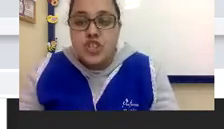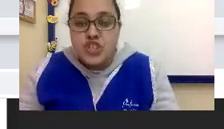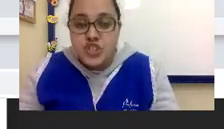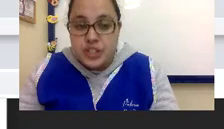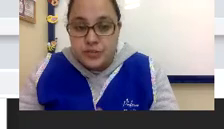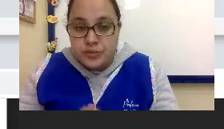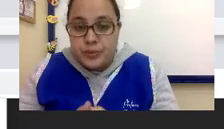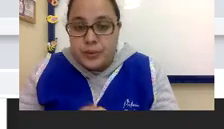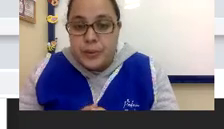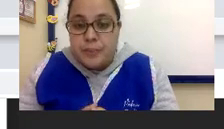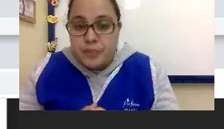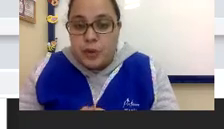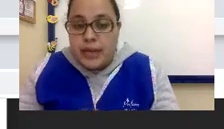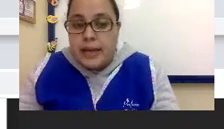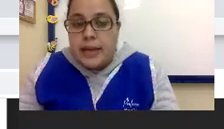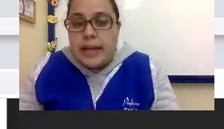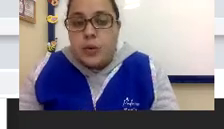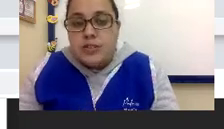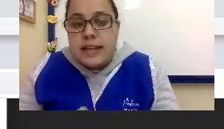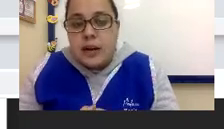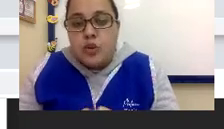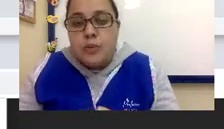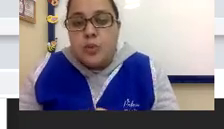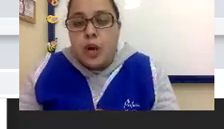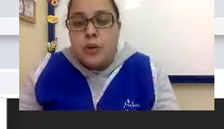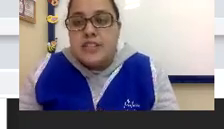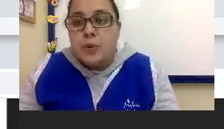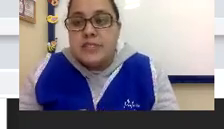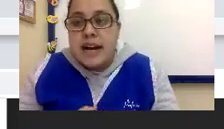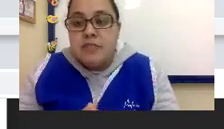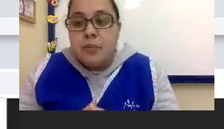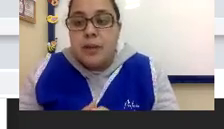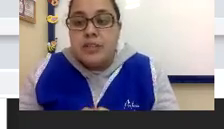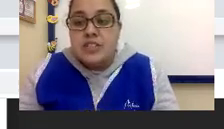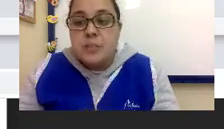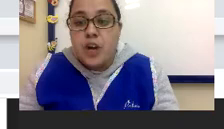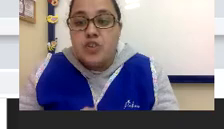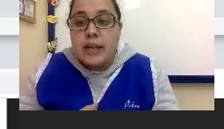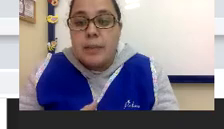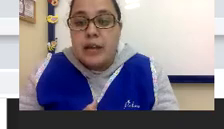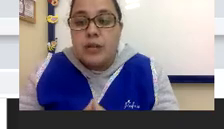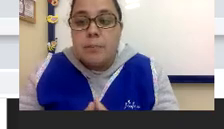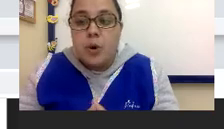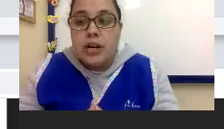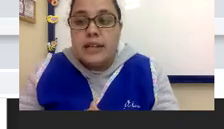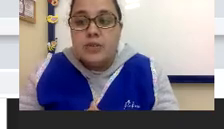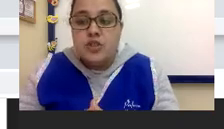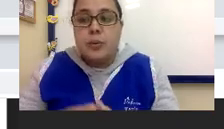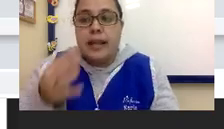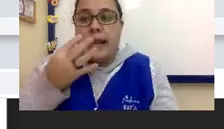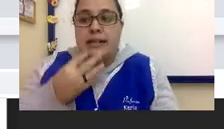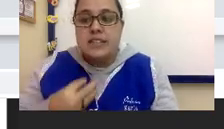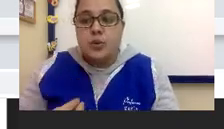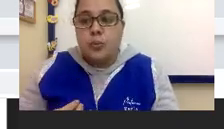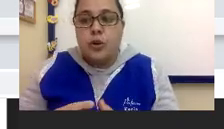tubo digestivo, ok? E qual será o nome do órgão responsável pelo transporte do alimento da boca até o